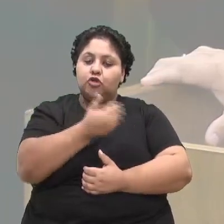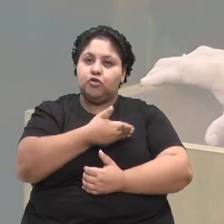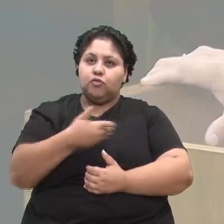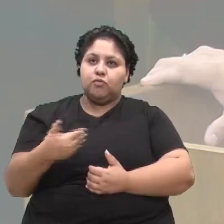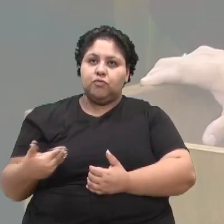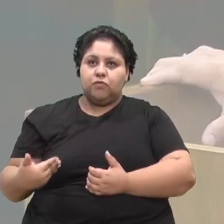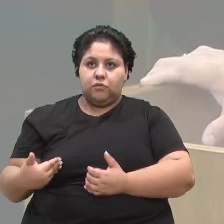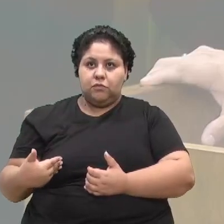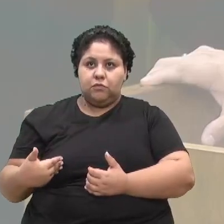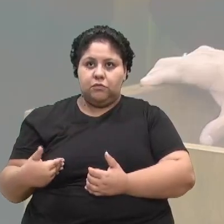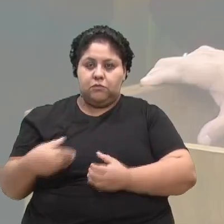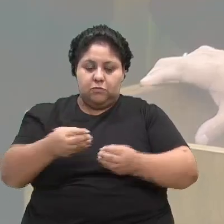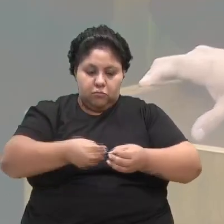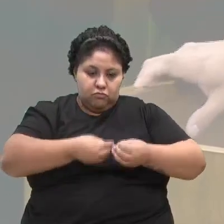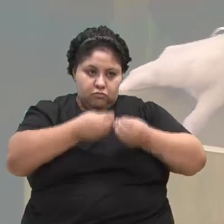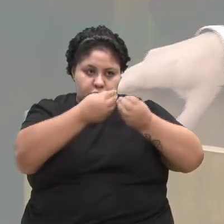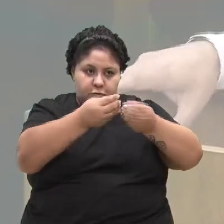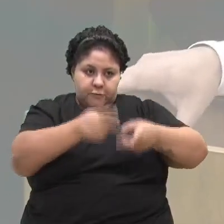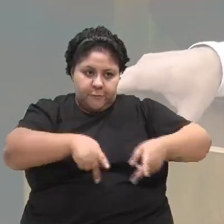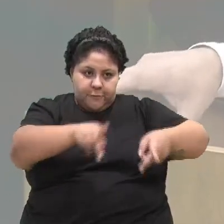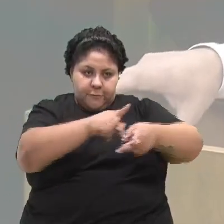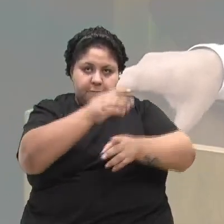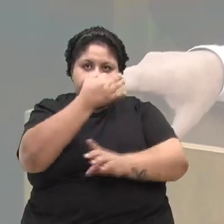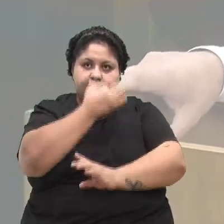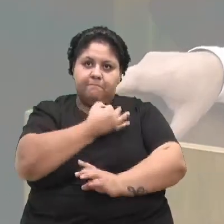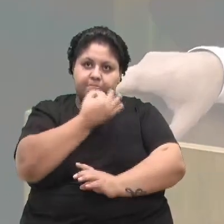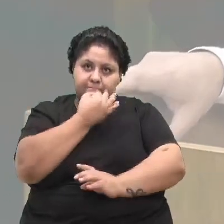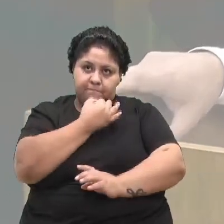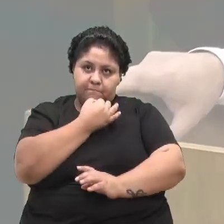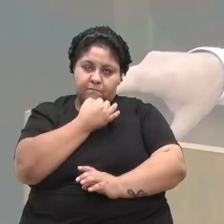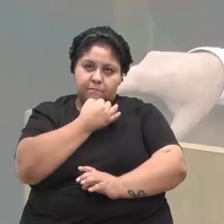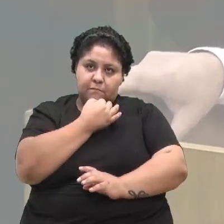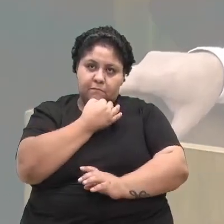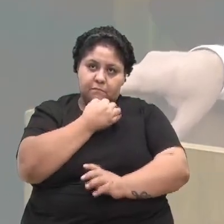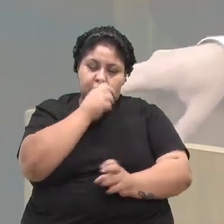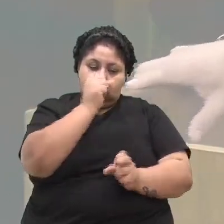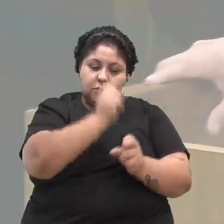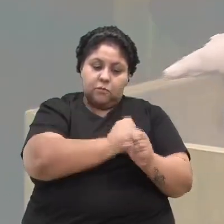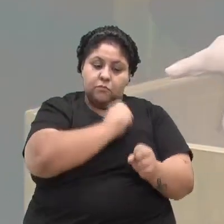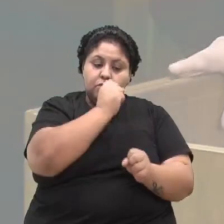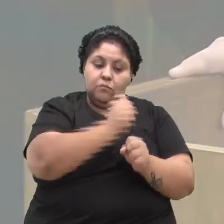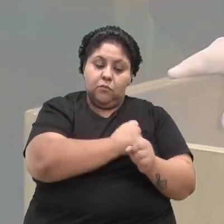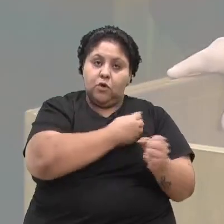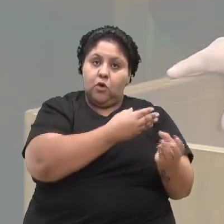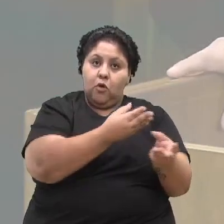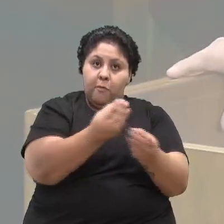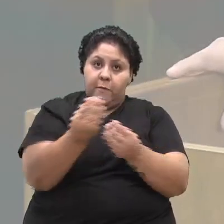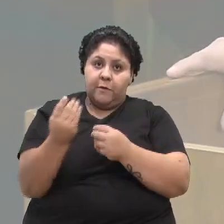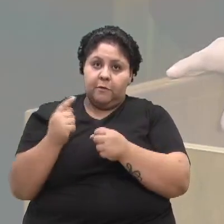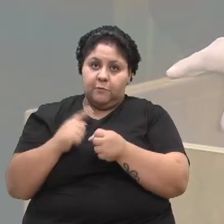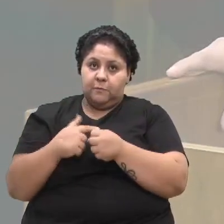qual é contribuição da população caxiense, e obras bastante para a nossa